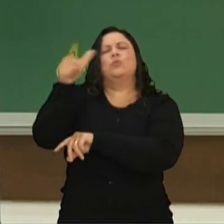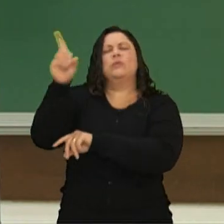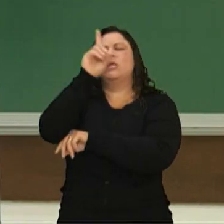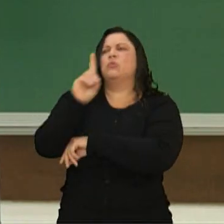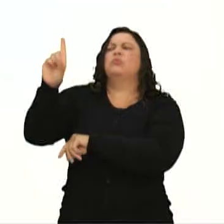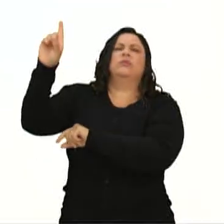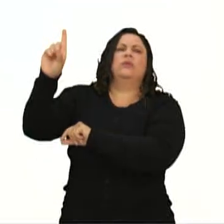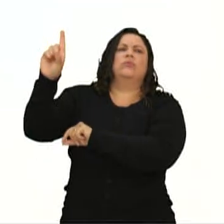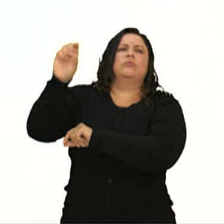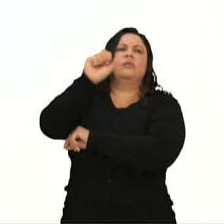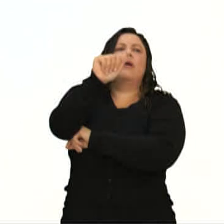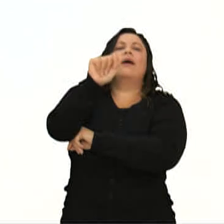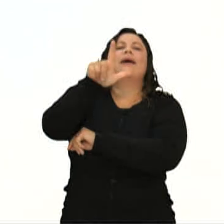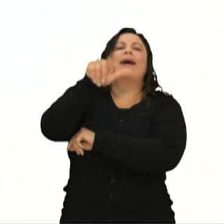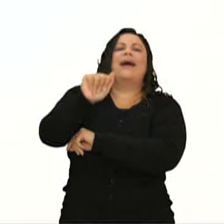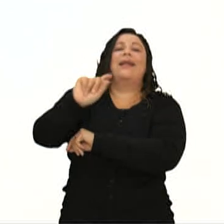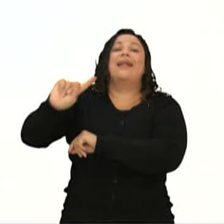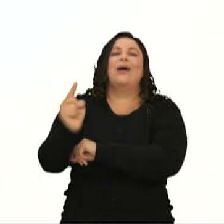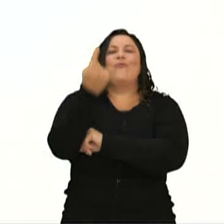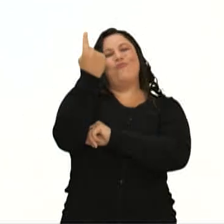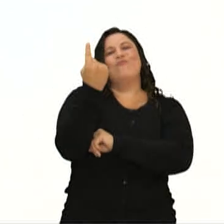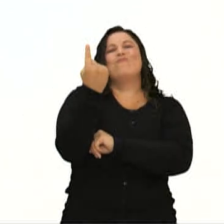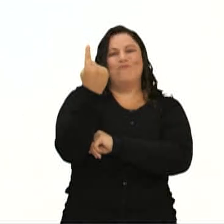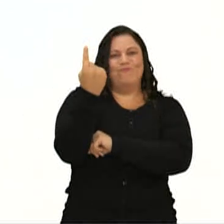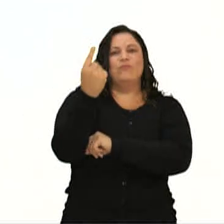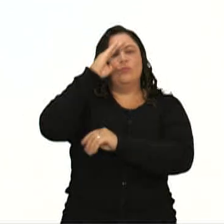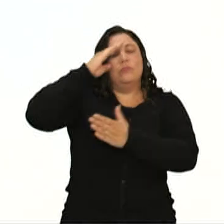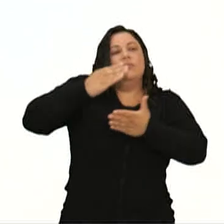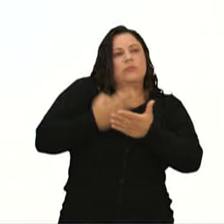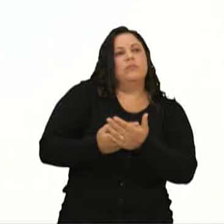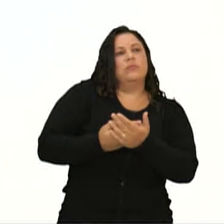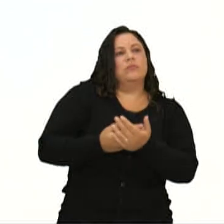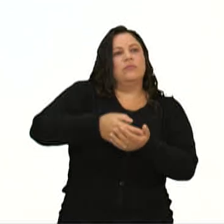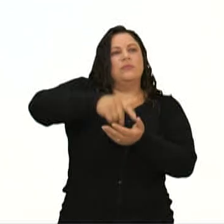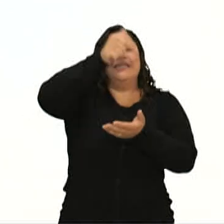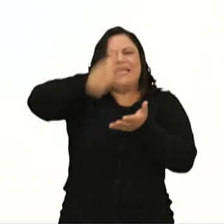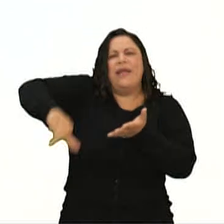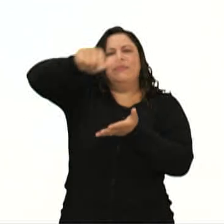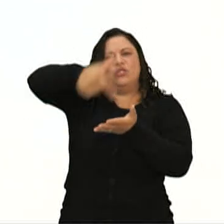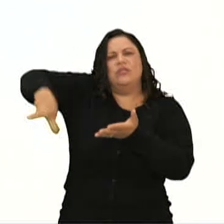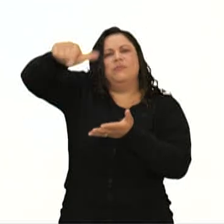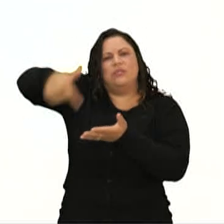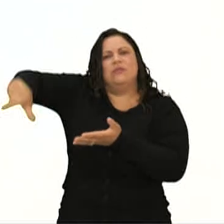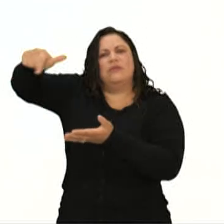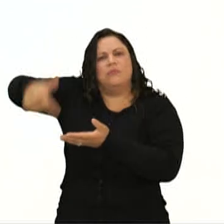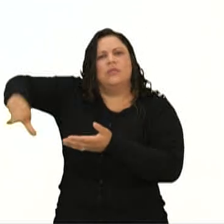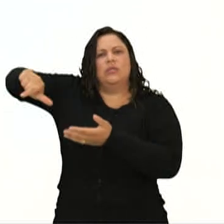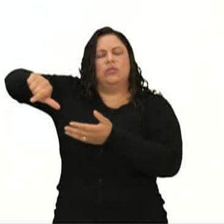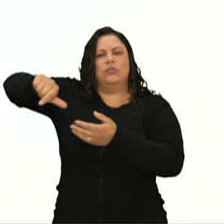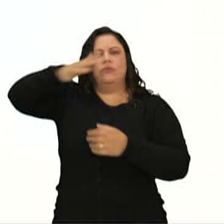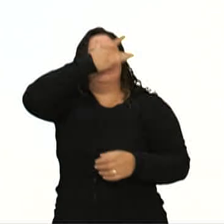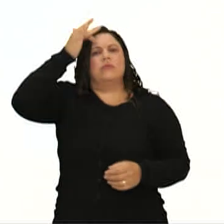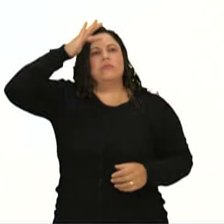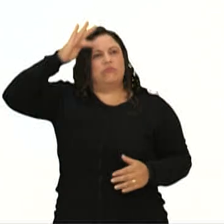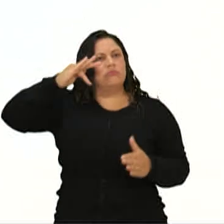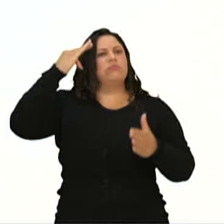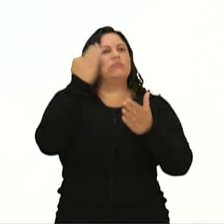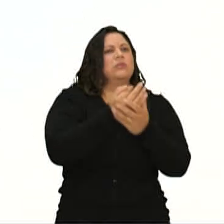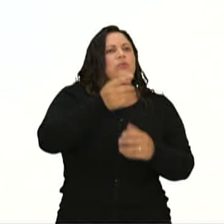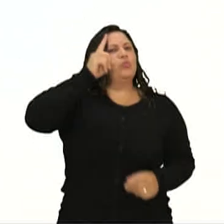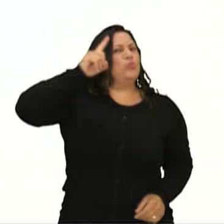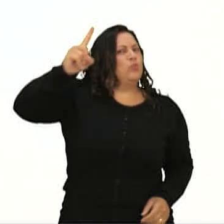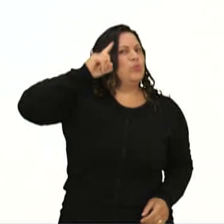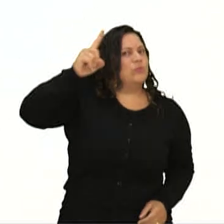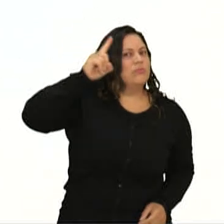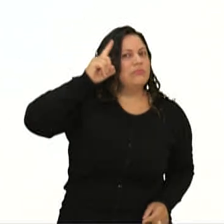profeta. Esse credo é repetido pelos fiéis várias vezes, todos os dias, e